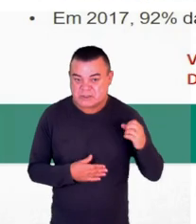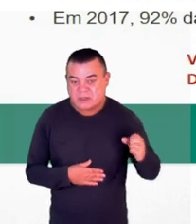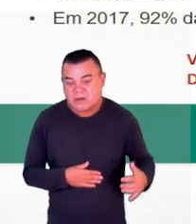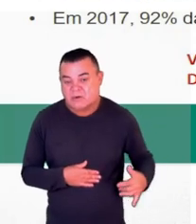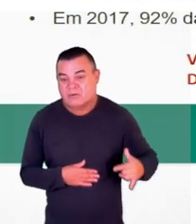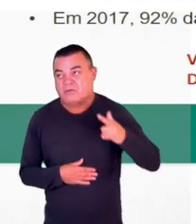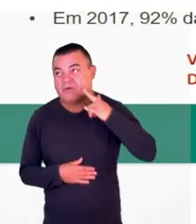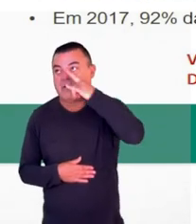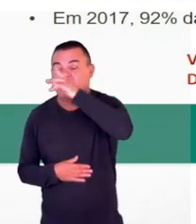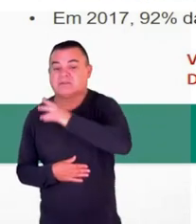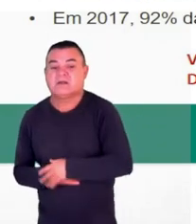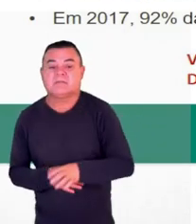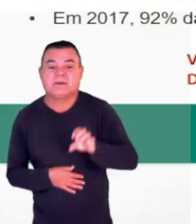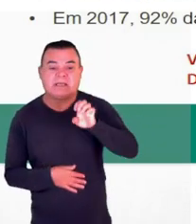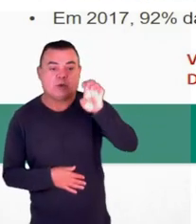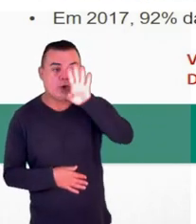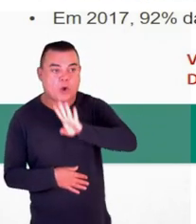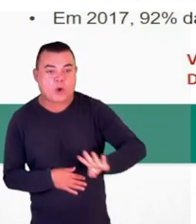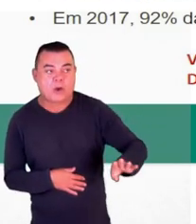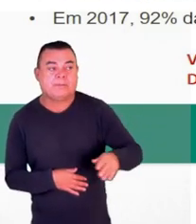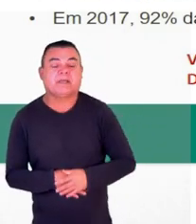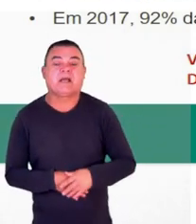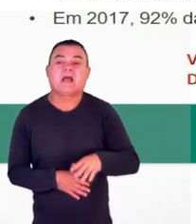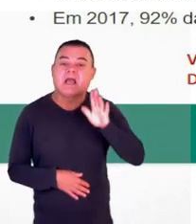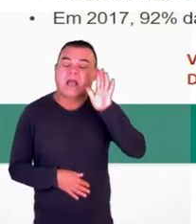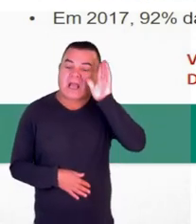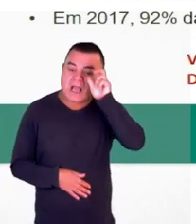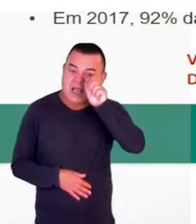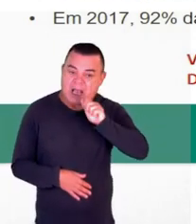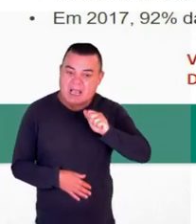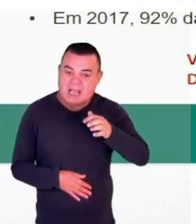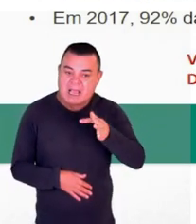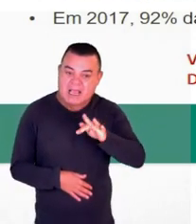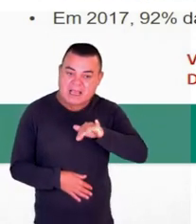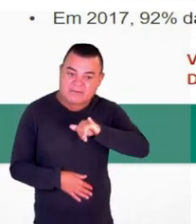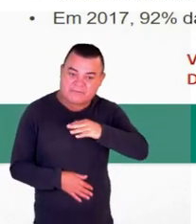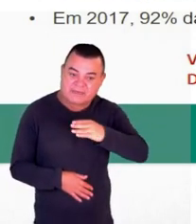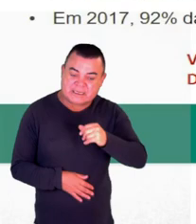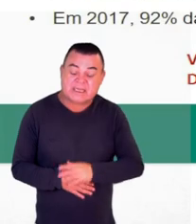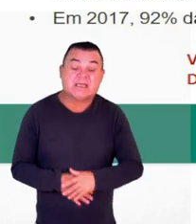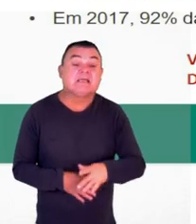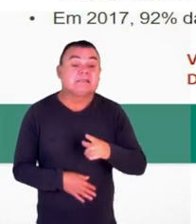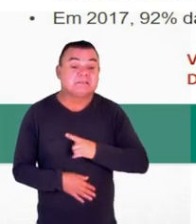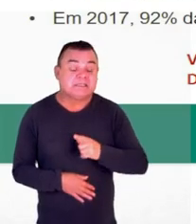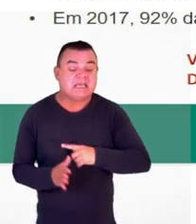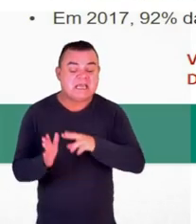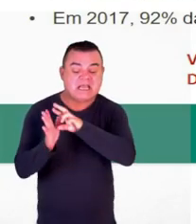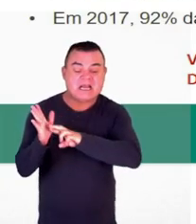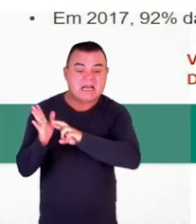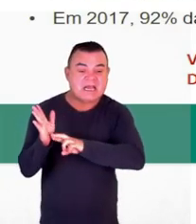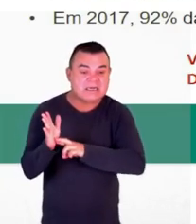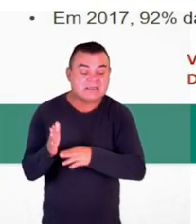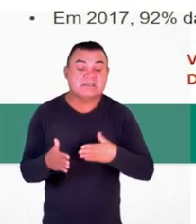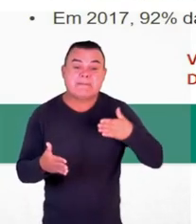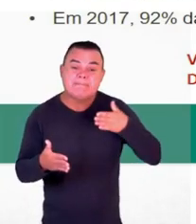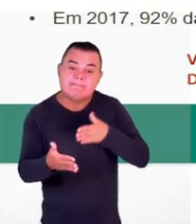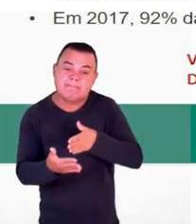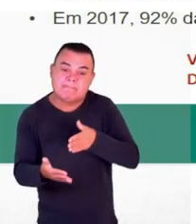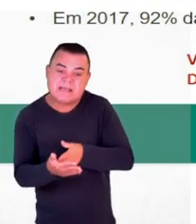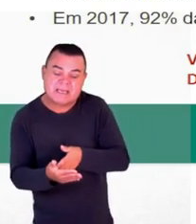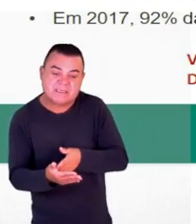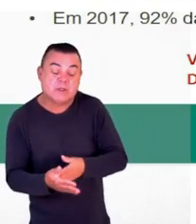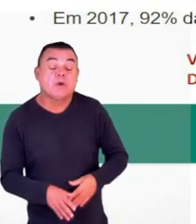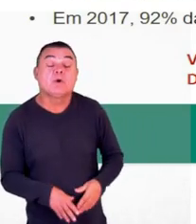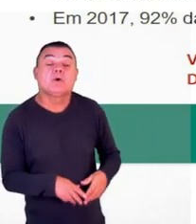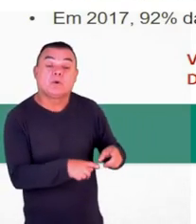gente vai paraa Europa até mesmo pra África né existem regulações que impedem por exemplo o plantio e o consumo de alimentos